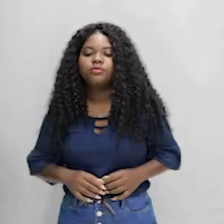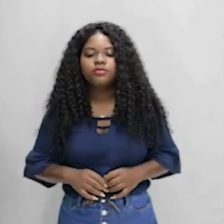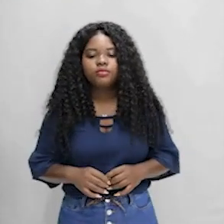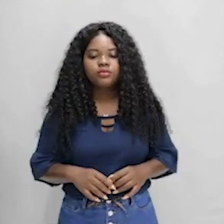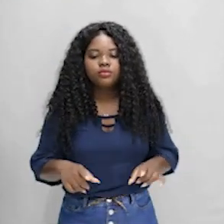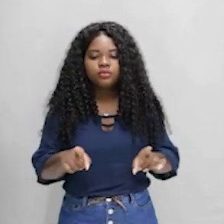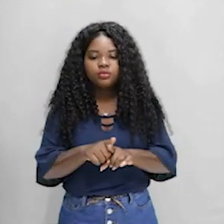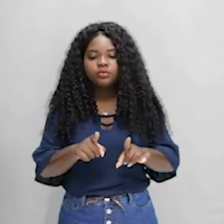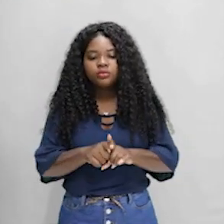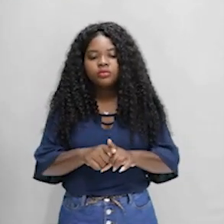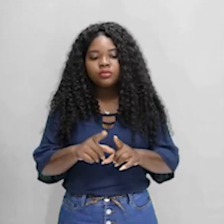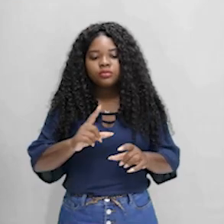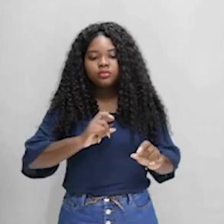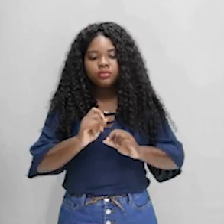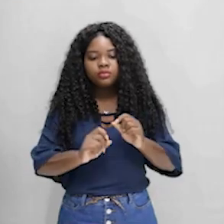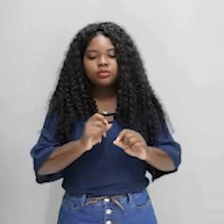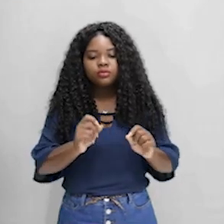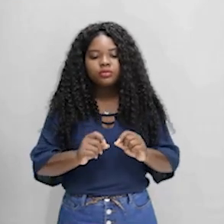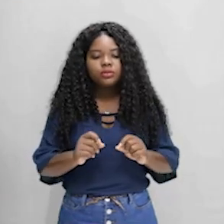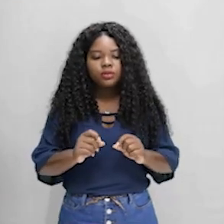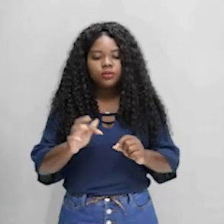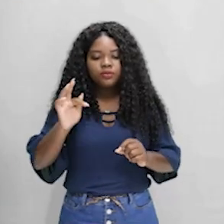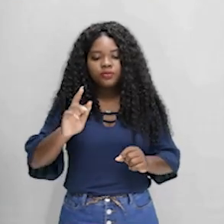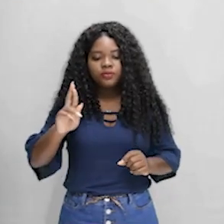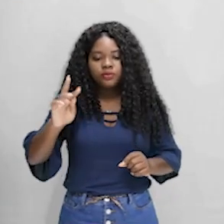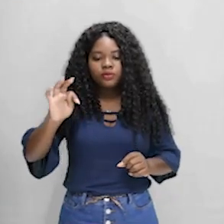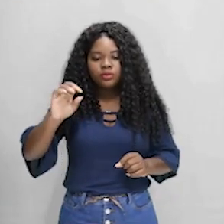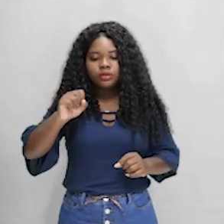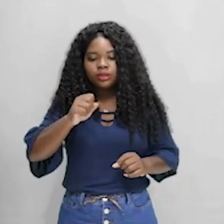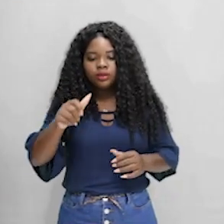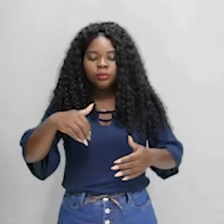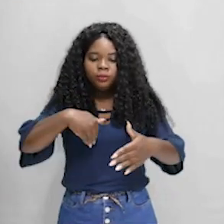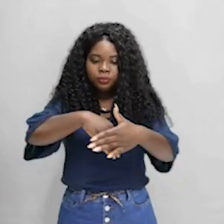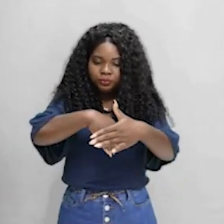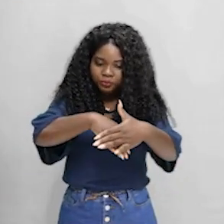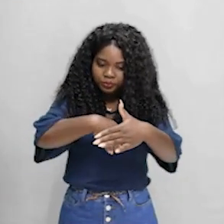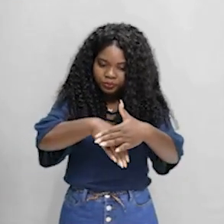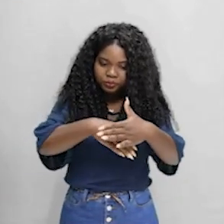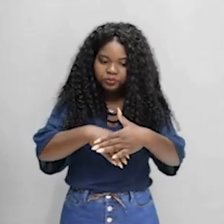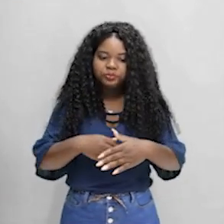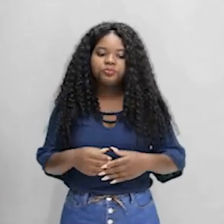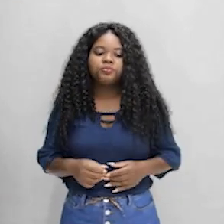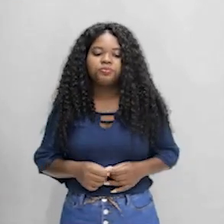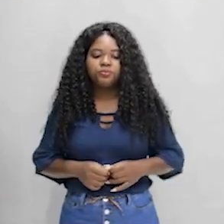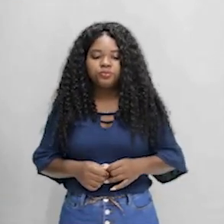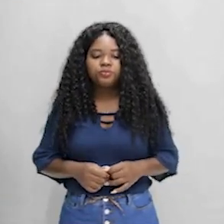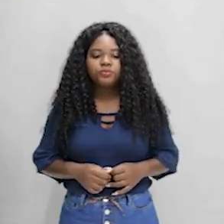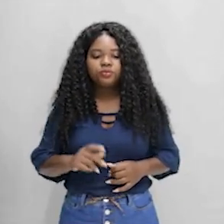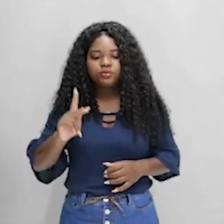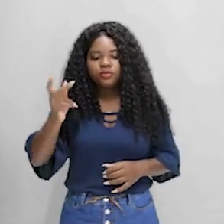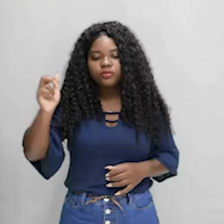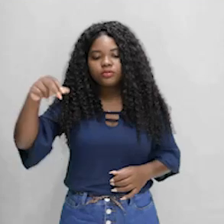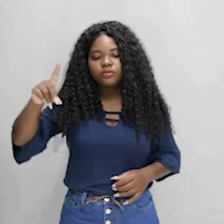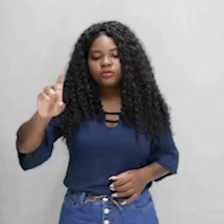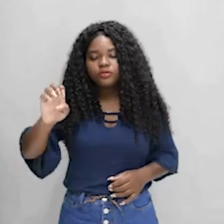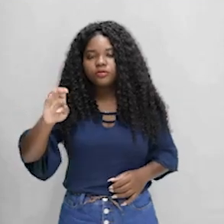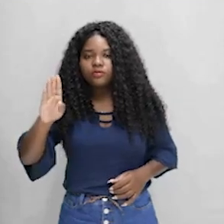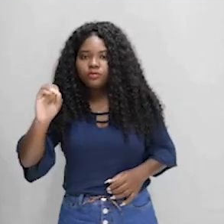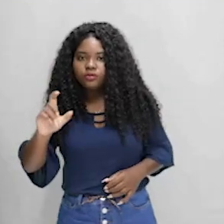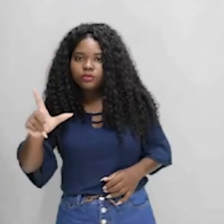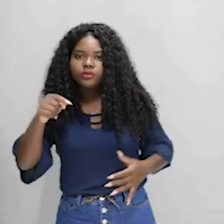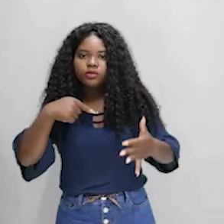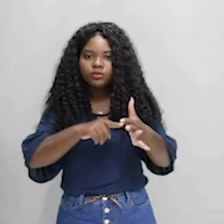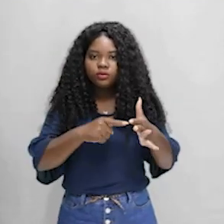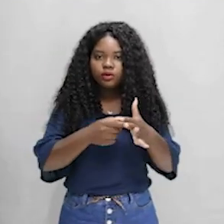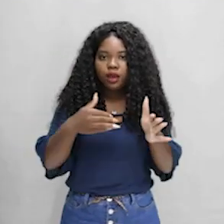No rugby também, o atleta ele sai correndo lá da sua ponta, da sua zona defensiva, com o objetivo de fazer a pontuação